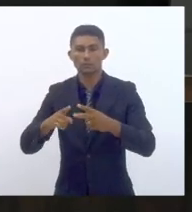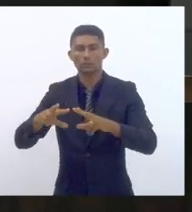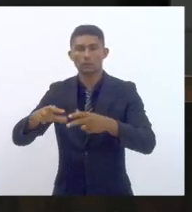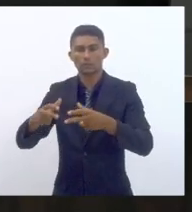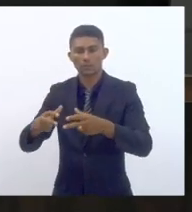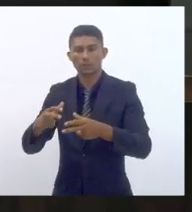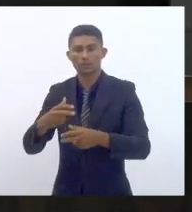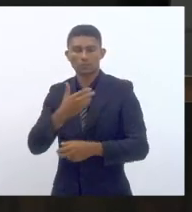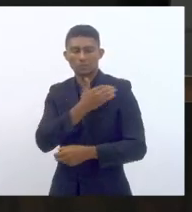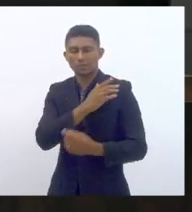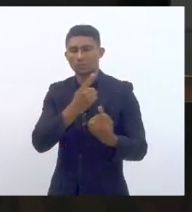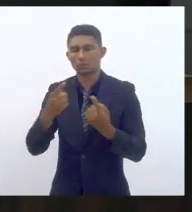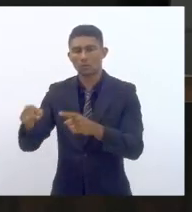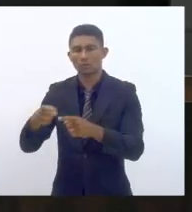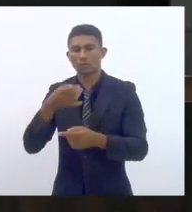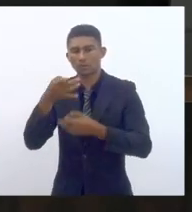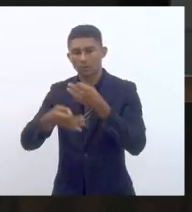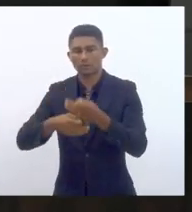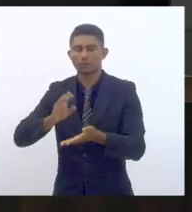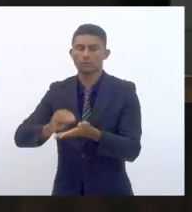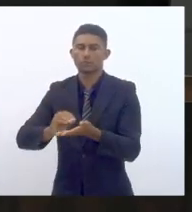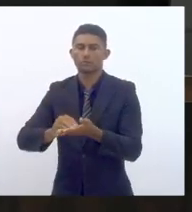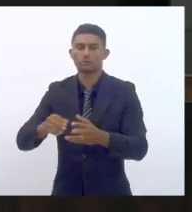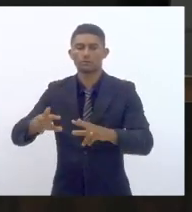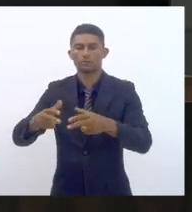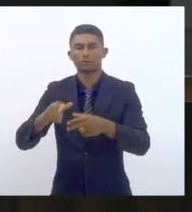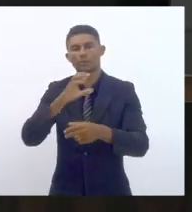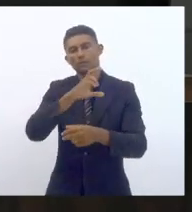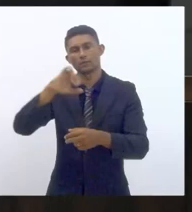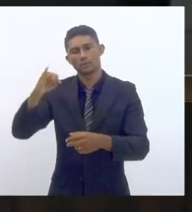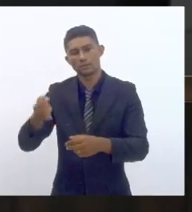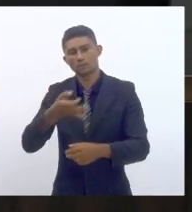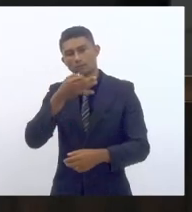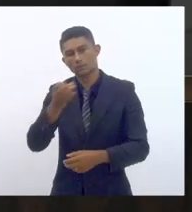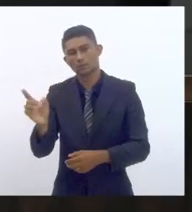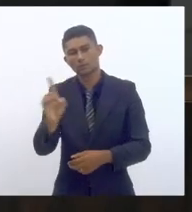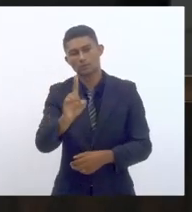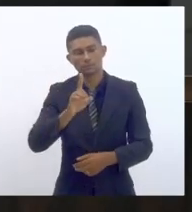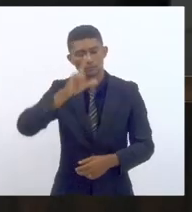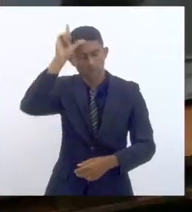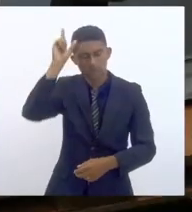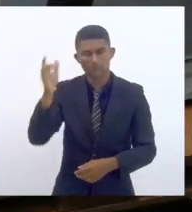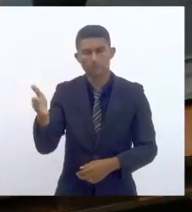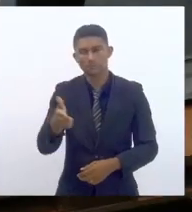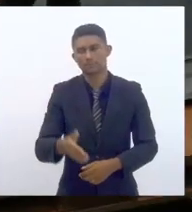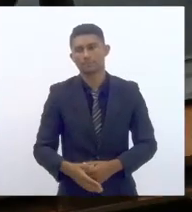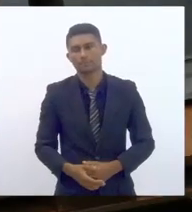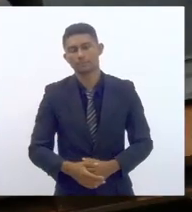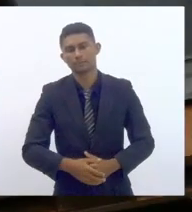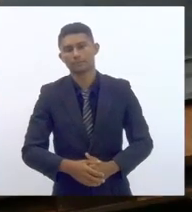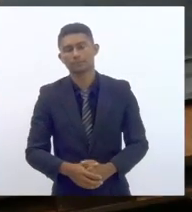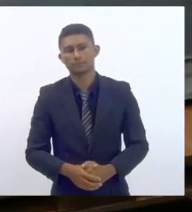Discriminação. Para emitir parecer pela Comissão de Constituição e Justiça, deputado Luiz Paulo.